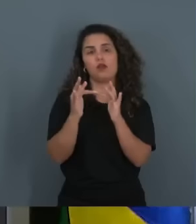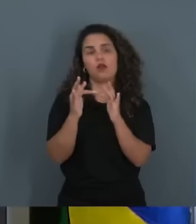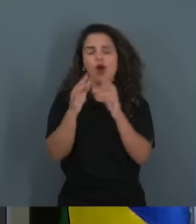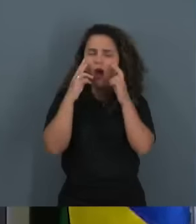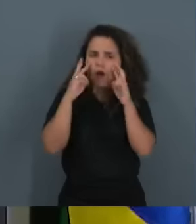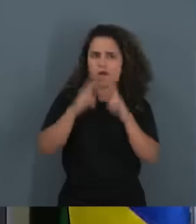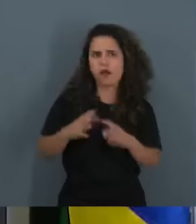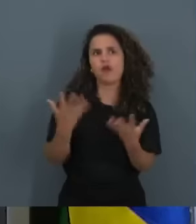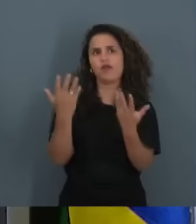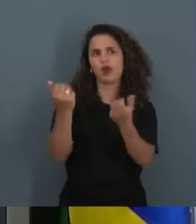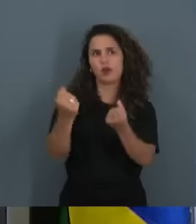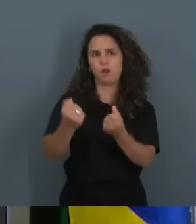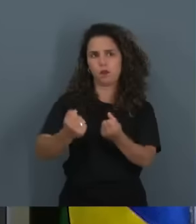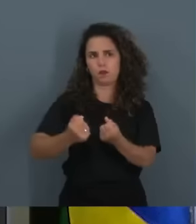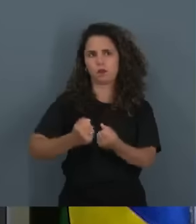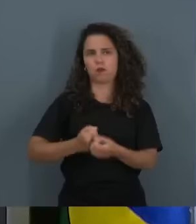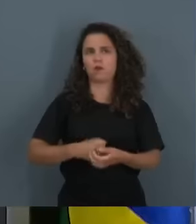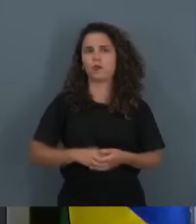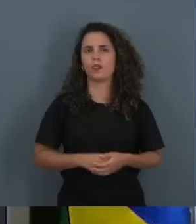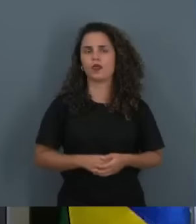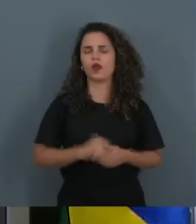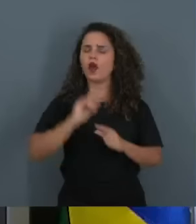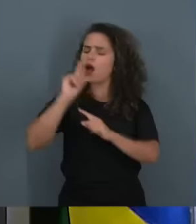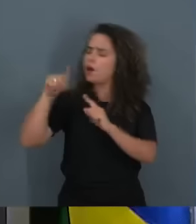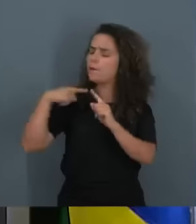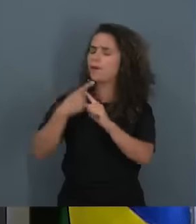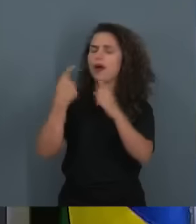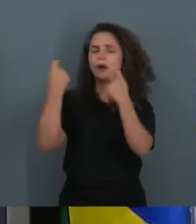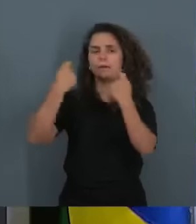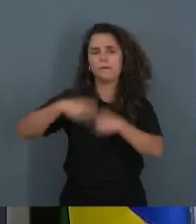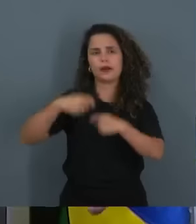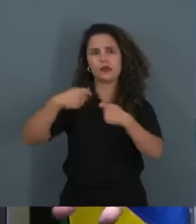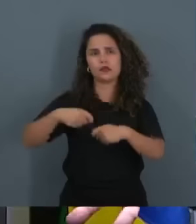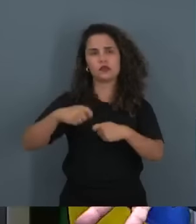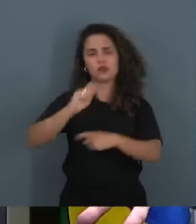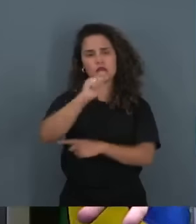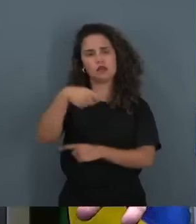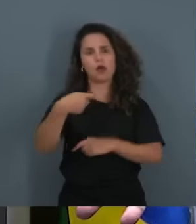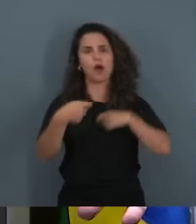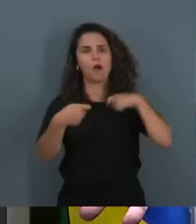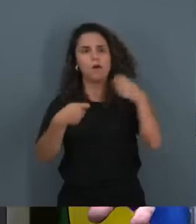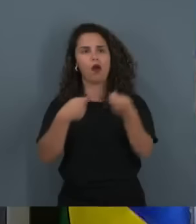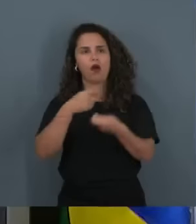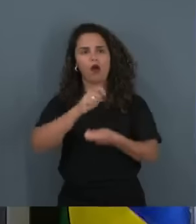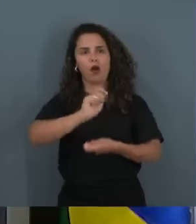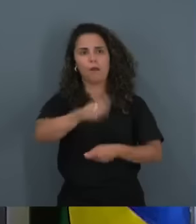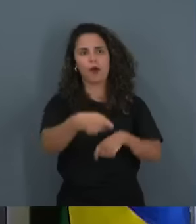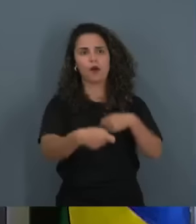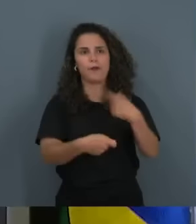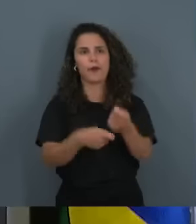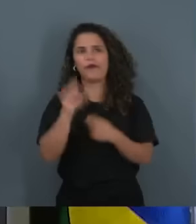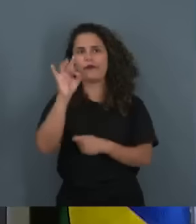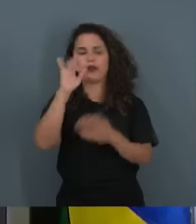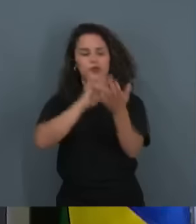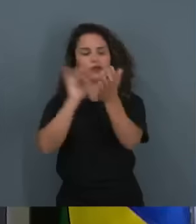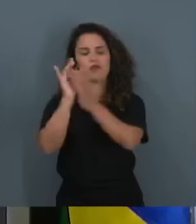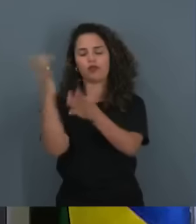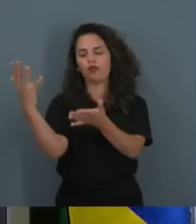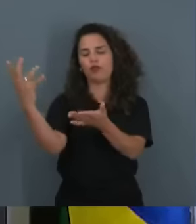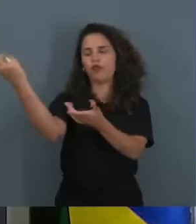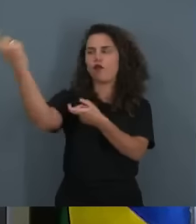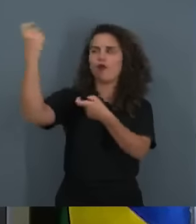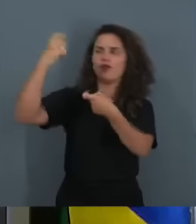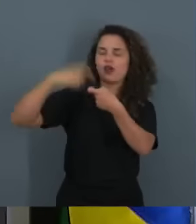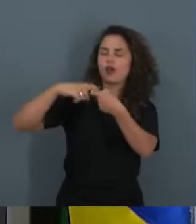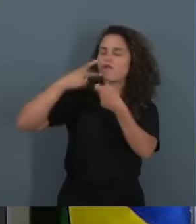ver. O que mais nós precisamos de sinais? Só se Jesus voltar e dizer, ó, gente, olhem